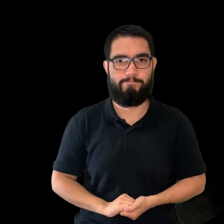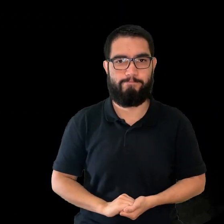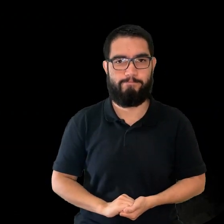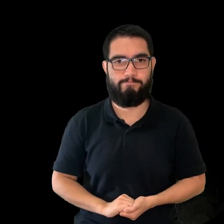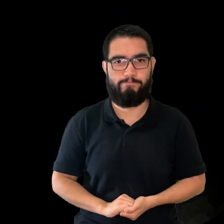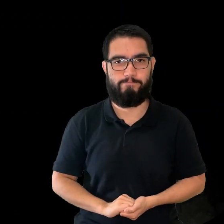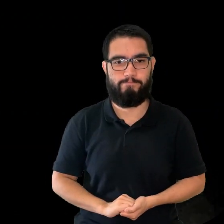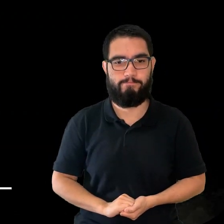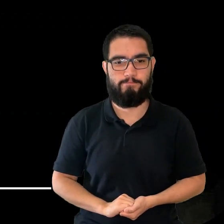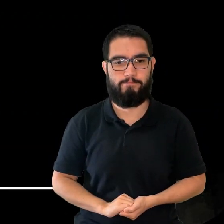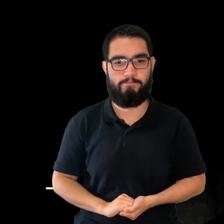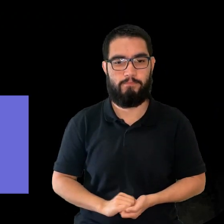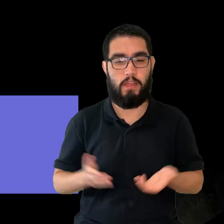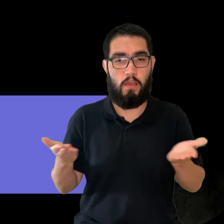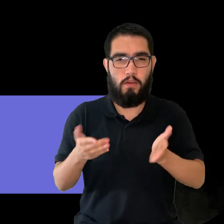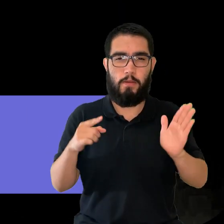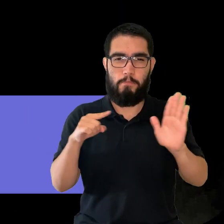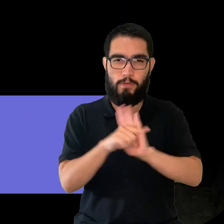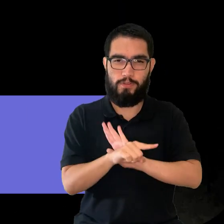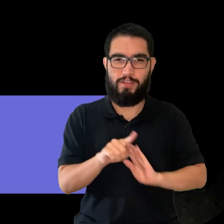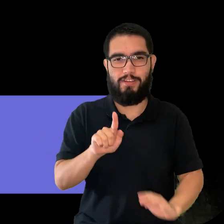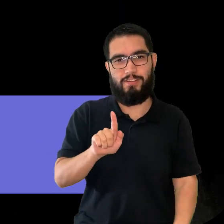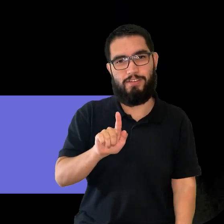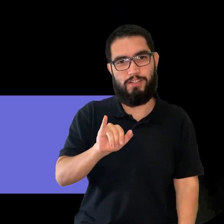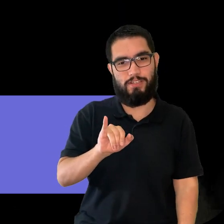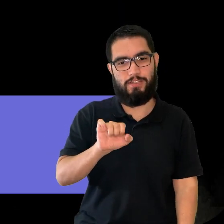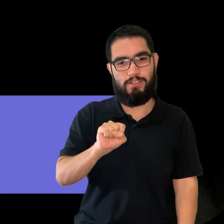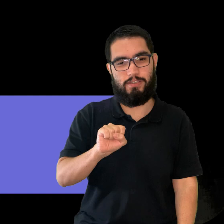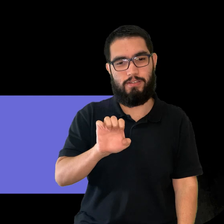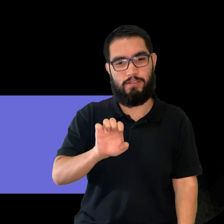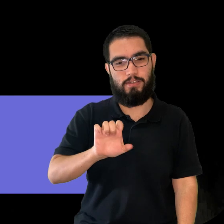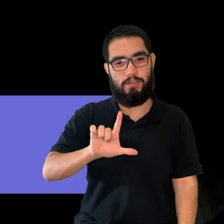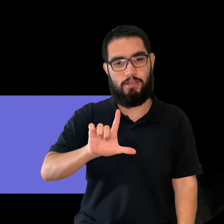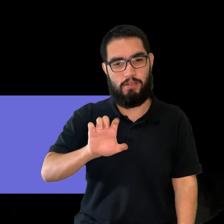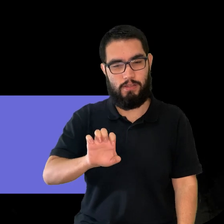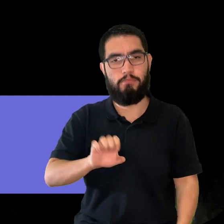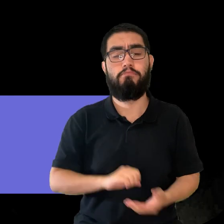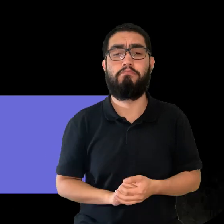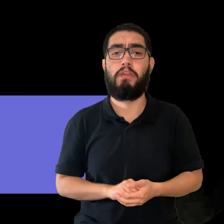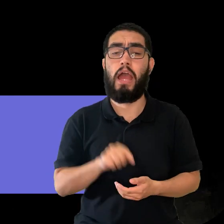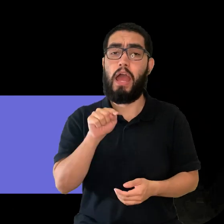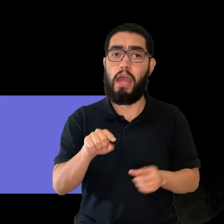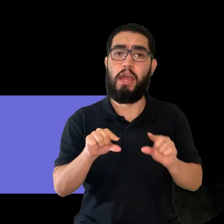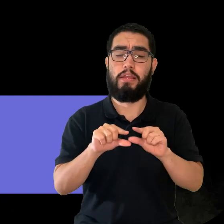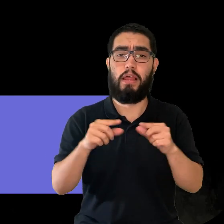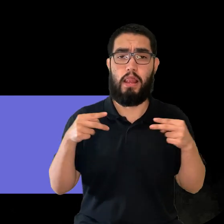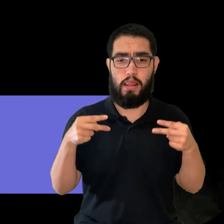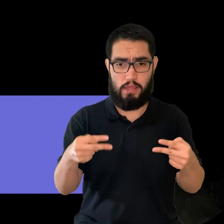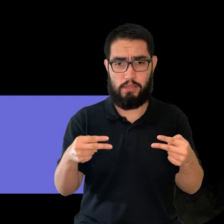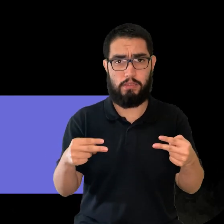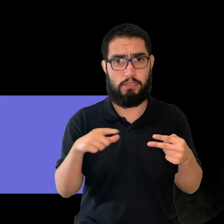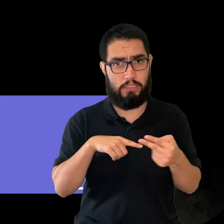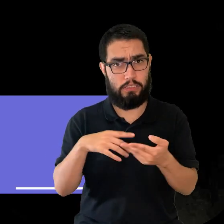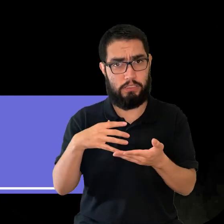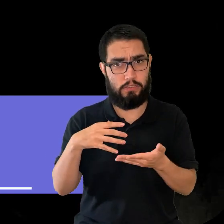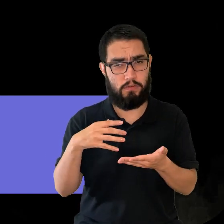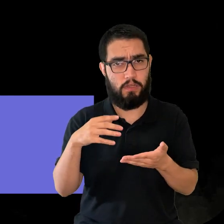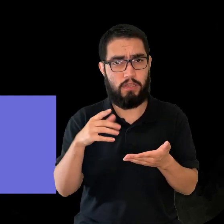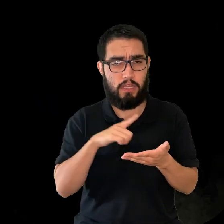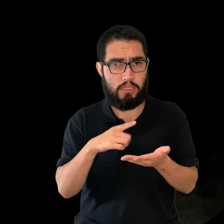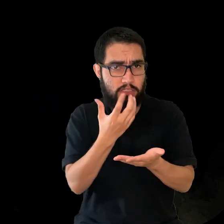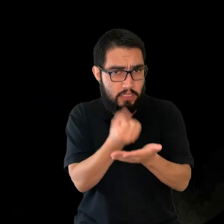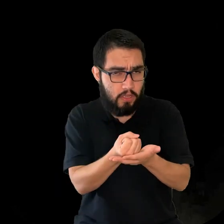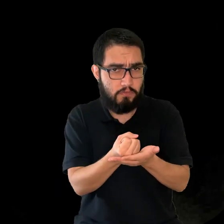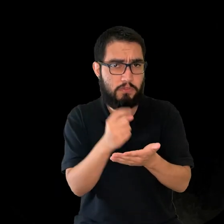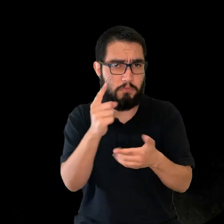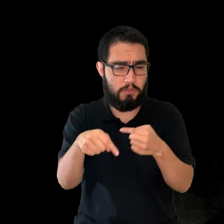Agora nós temos a pergunta da Gisele Musi. Os links ficarão salvos em algum lugar para o acesso